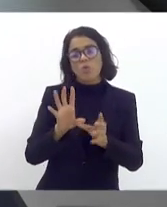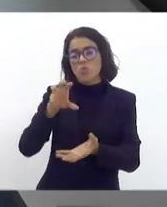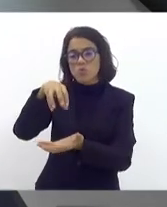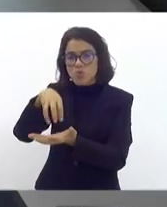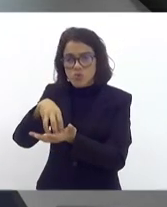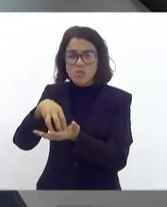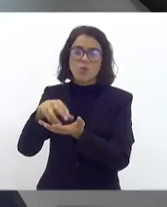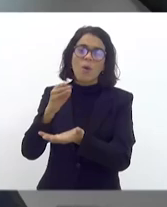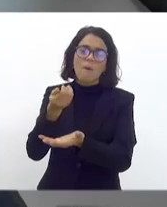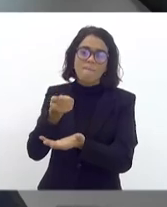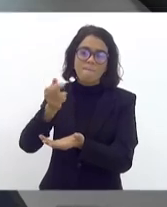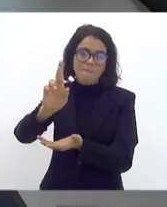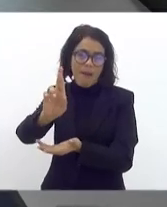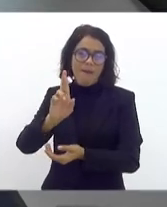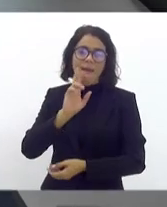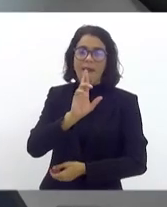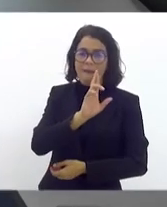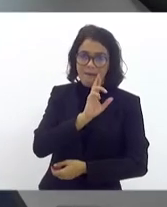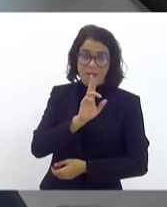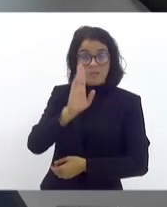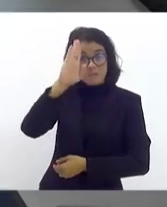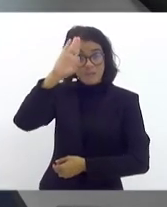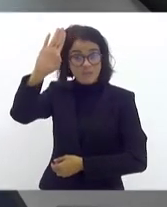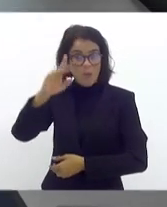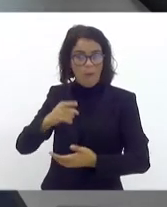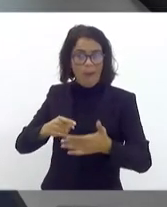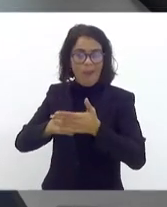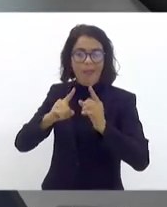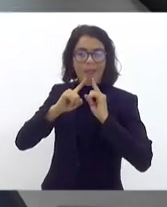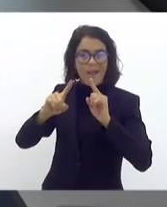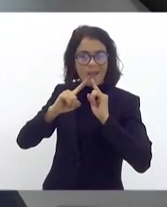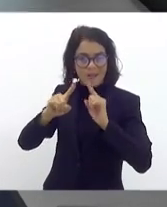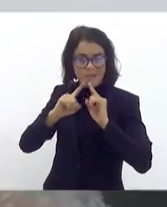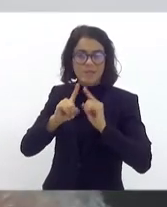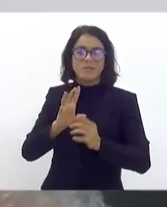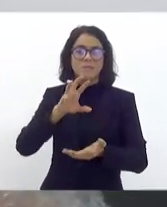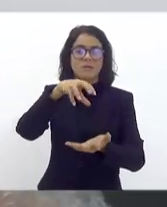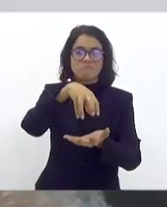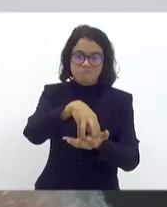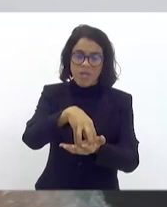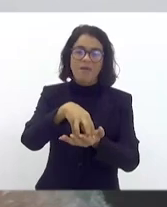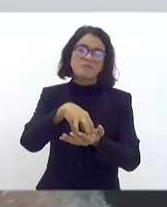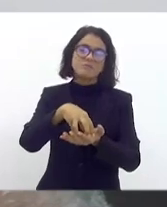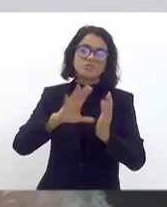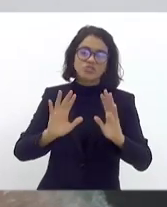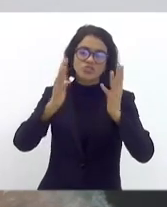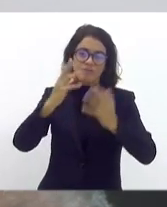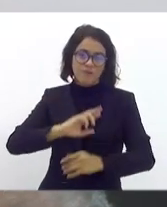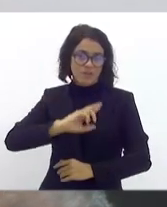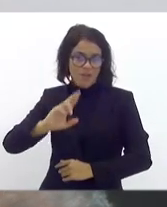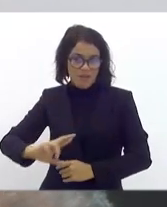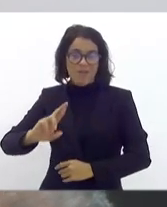bares e restaurantes, com os reclamantes, com os artistas, com o setor de bares e restaurantes, com o setor de eventos religiosos, para